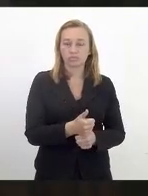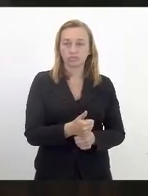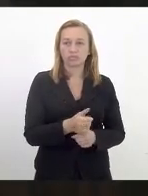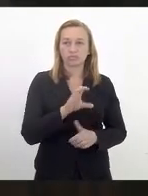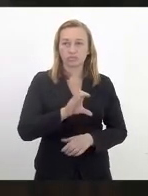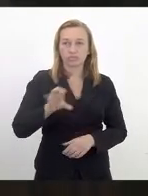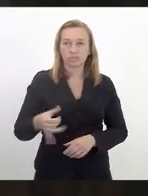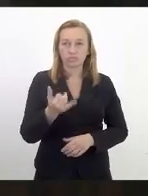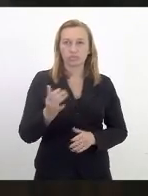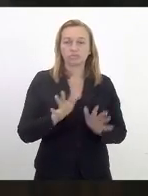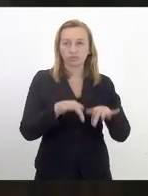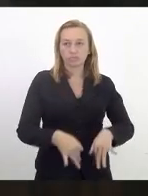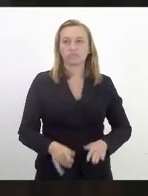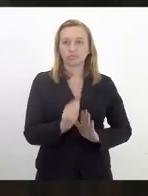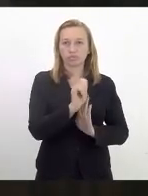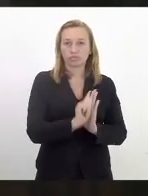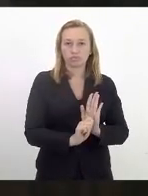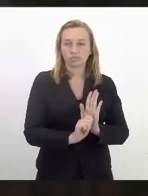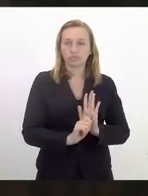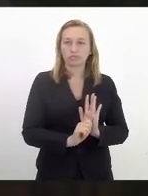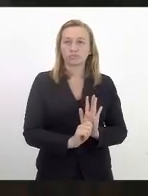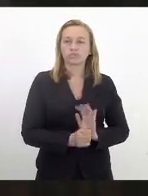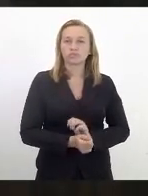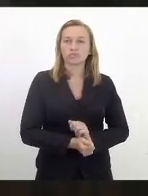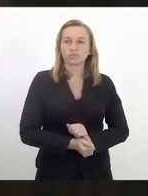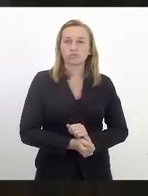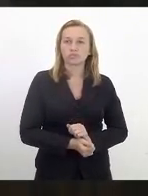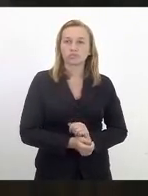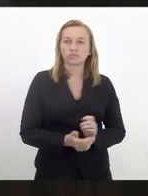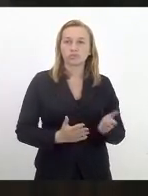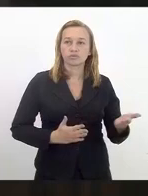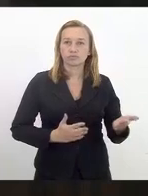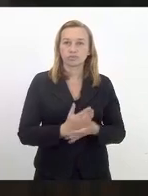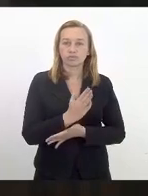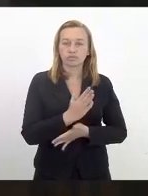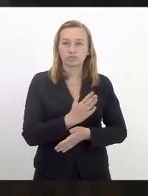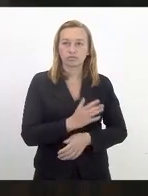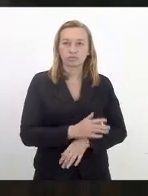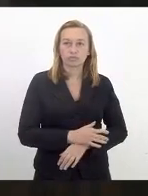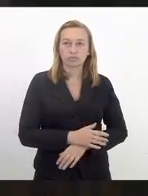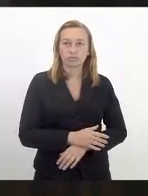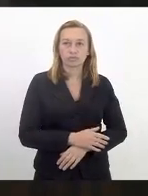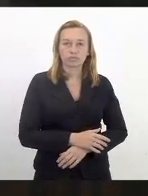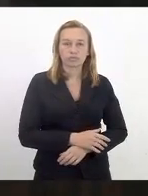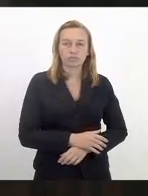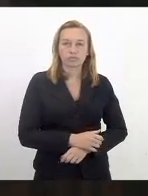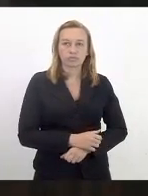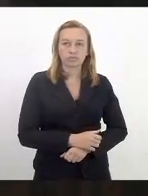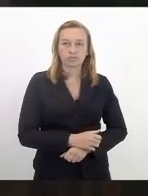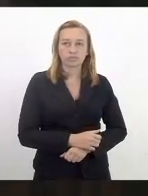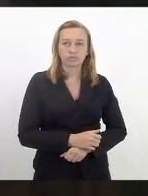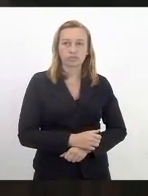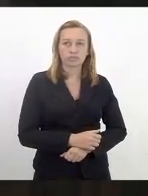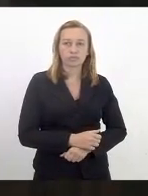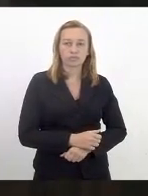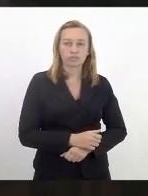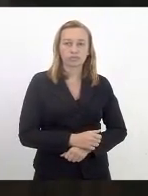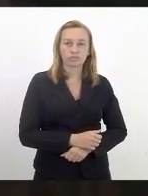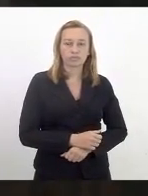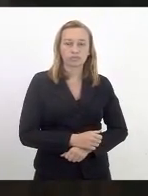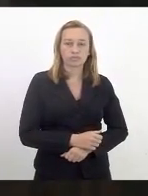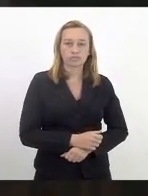da ccj conforma finalização seus que aprovam permaneçam Como estão aprovado vai autógrafo